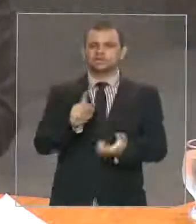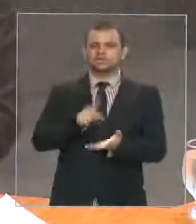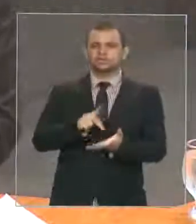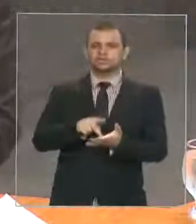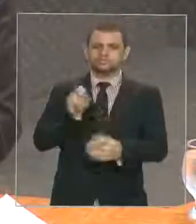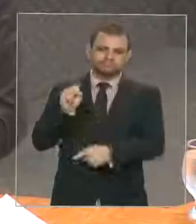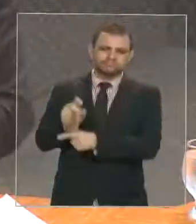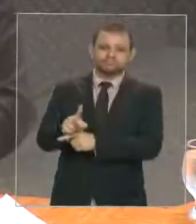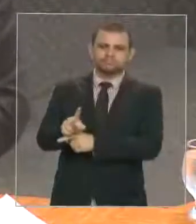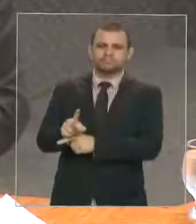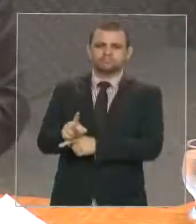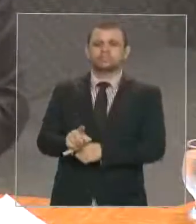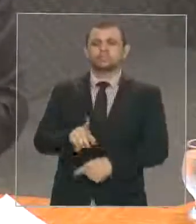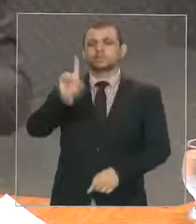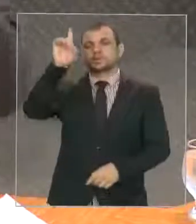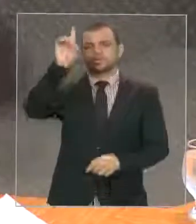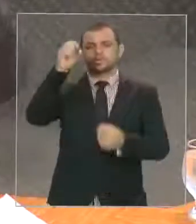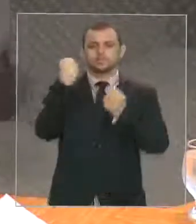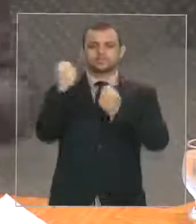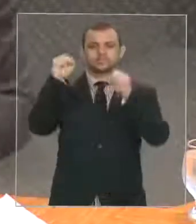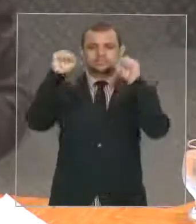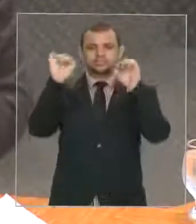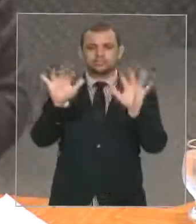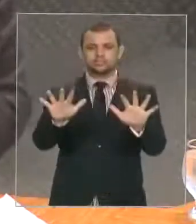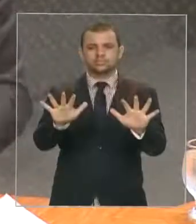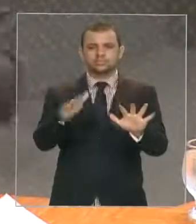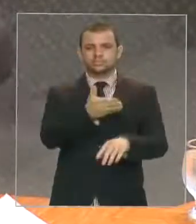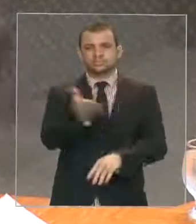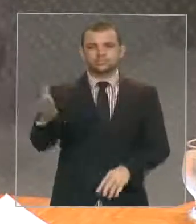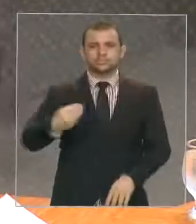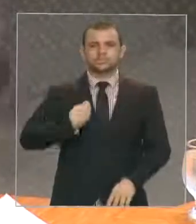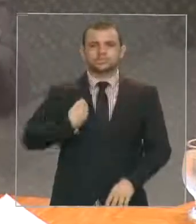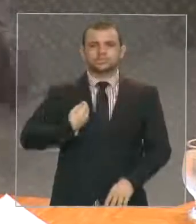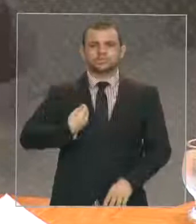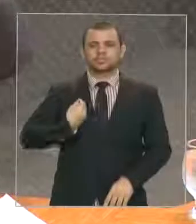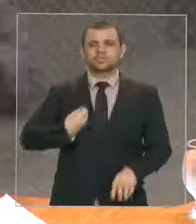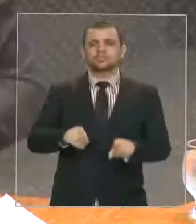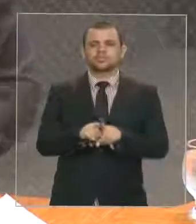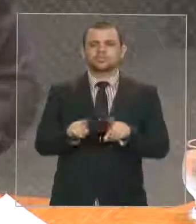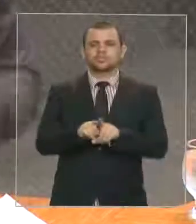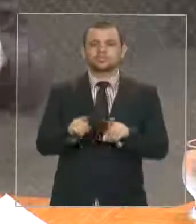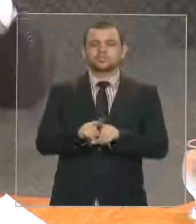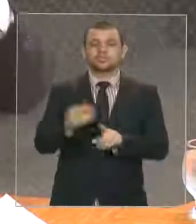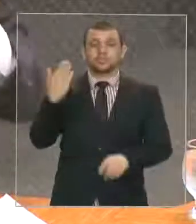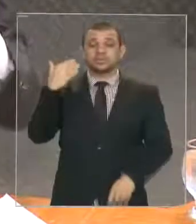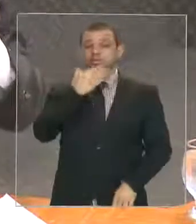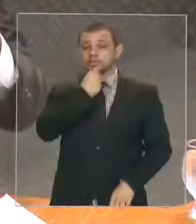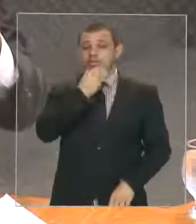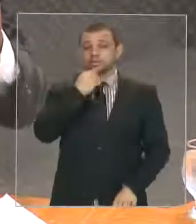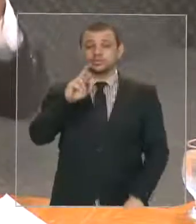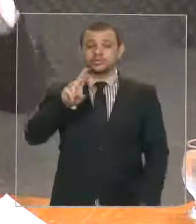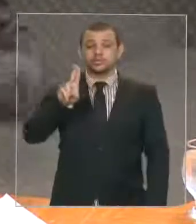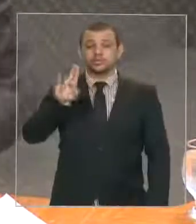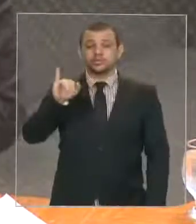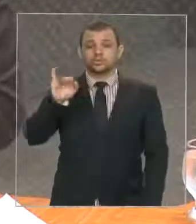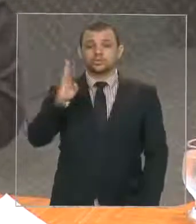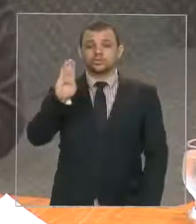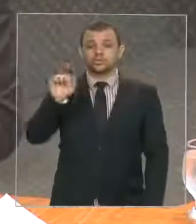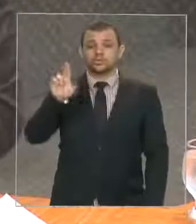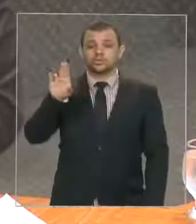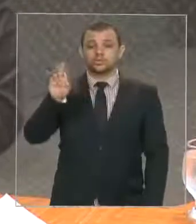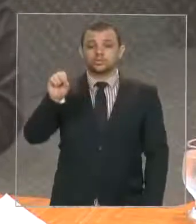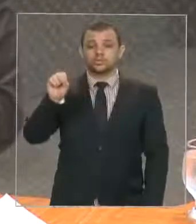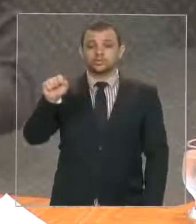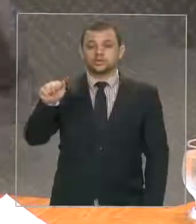nomeados. Que Deus estenda suas mãos poderosas sobre a vida de vocês. E Rui Barbosa já nos dizia, faço minhas as palavras